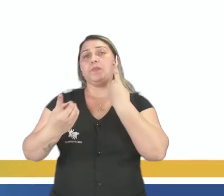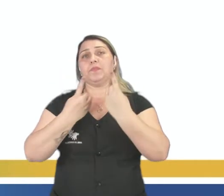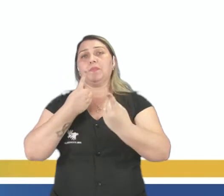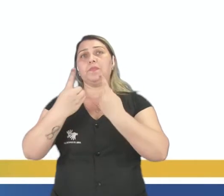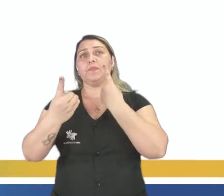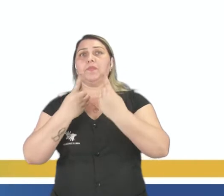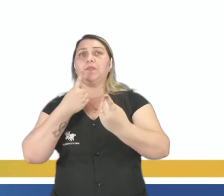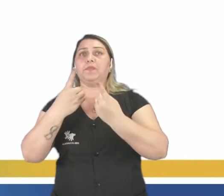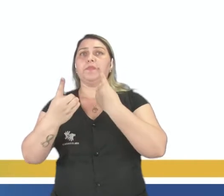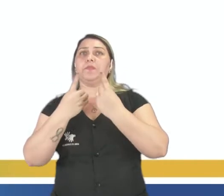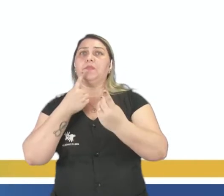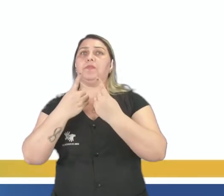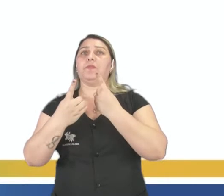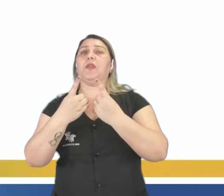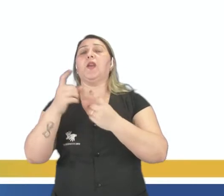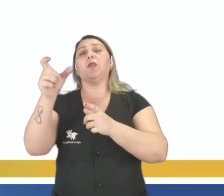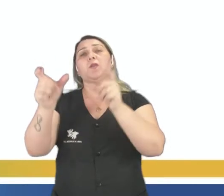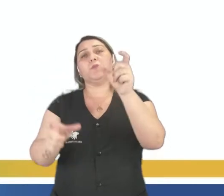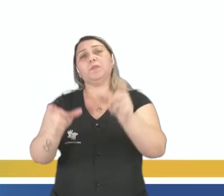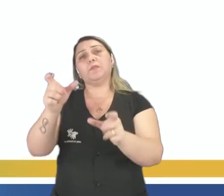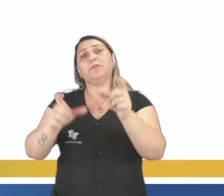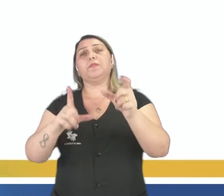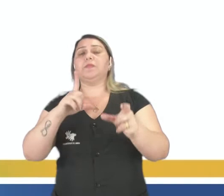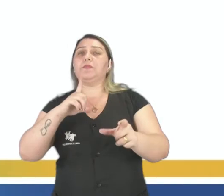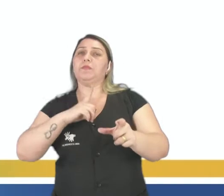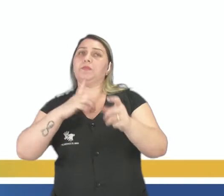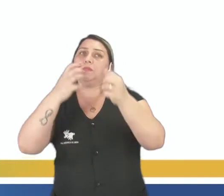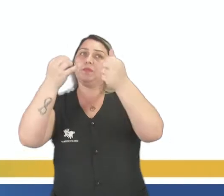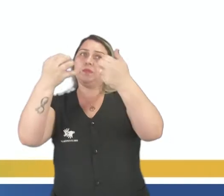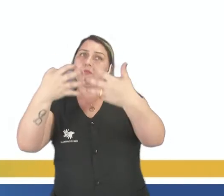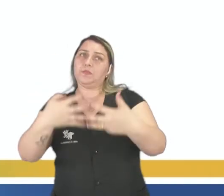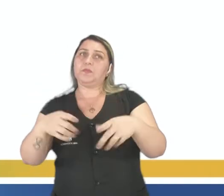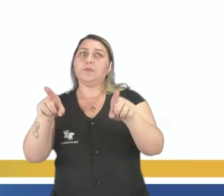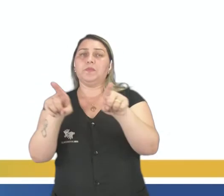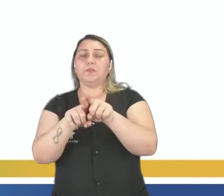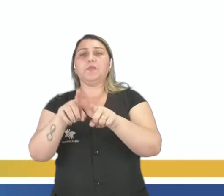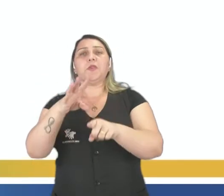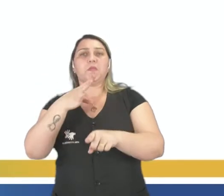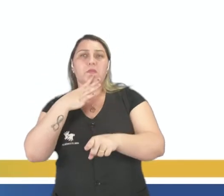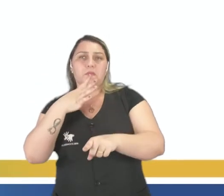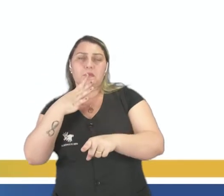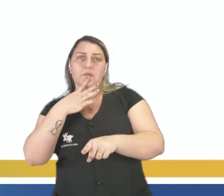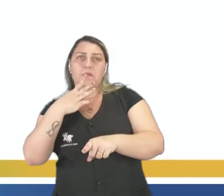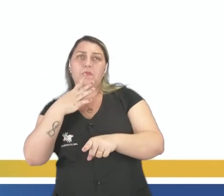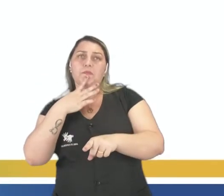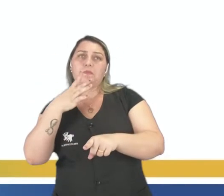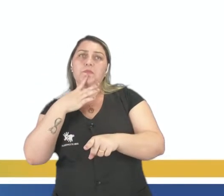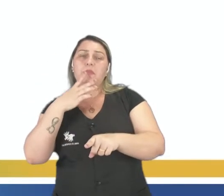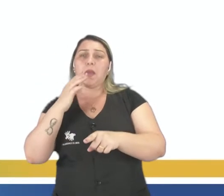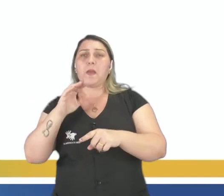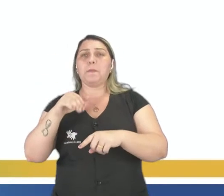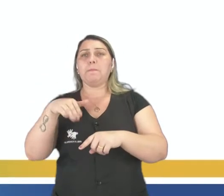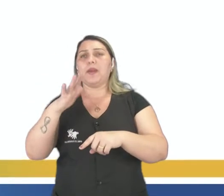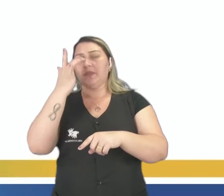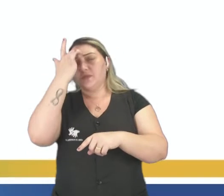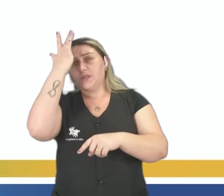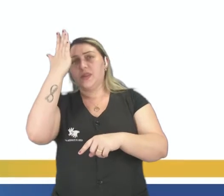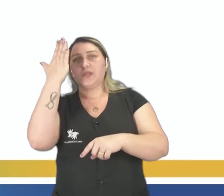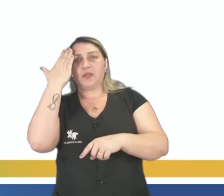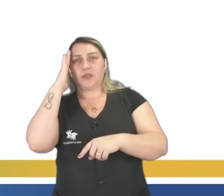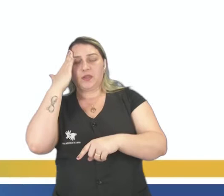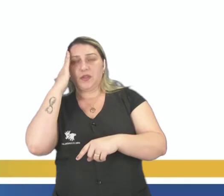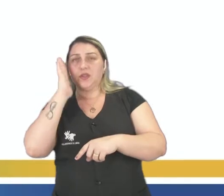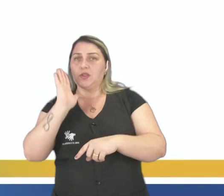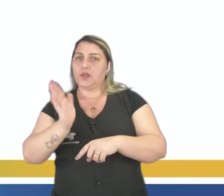há discurso entre as personagens. Temos o narrativo também, que é muito conhecido, tá? E é o mais fácil de entender, já